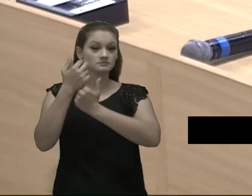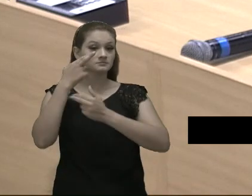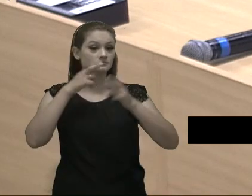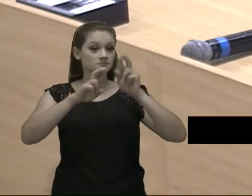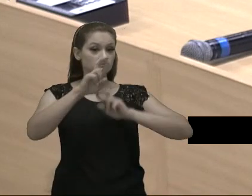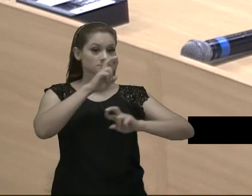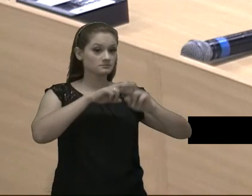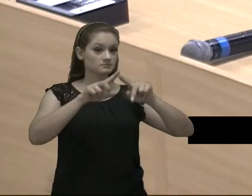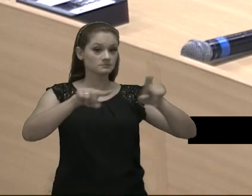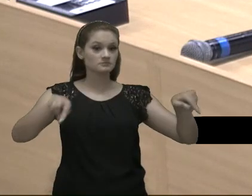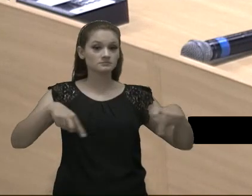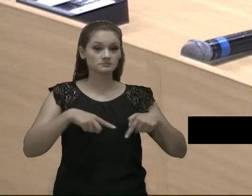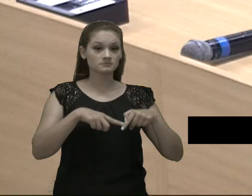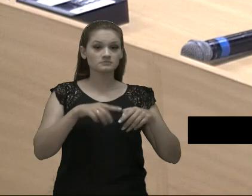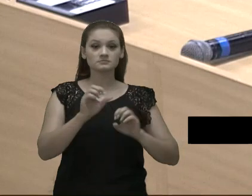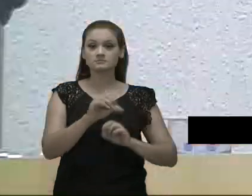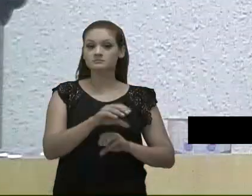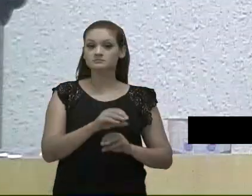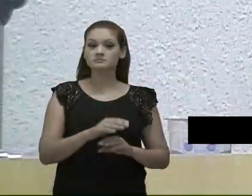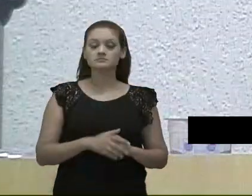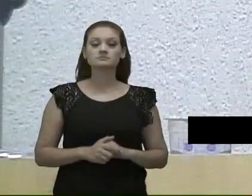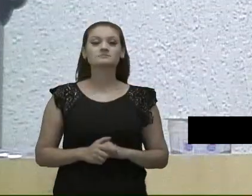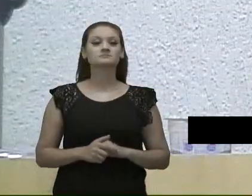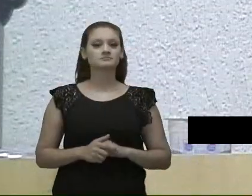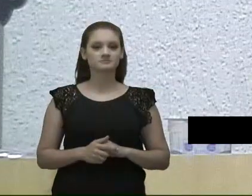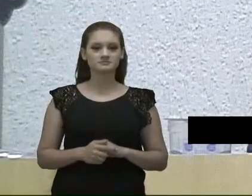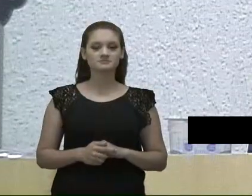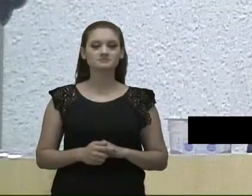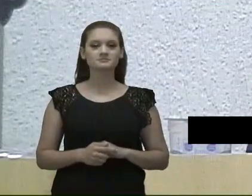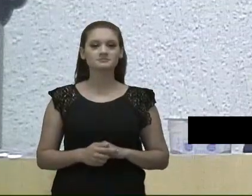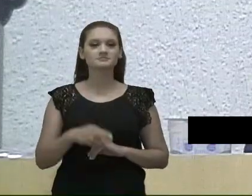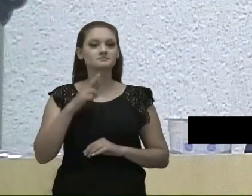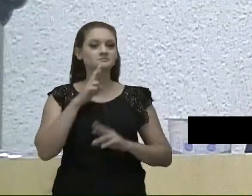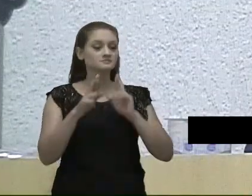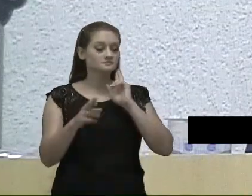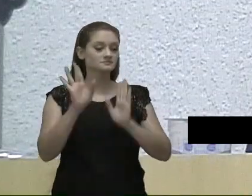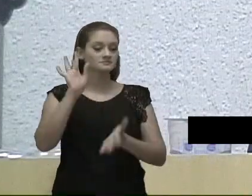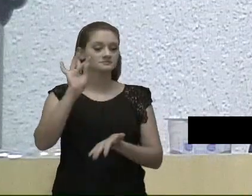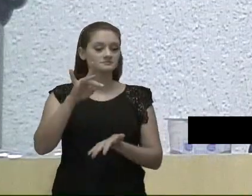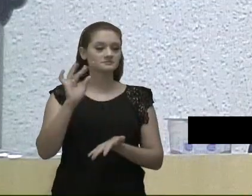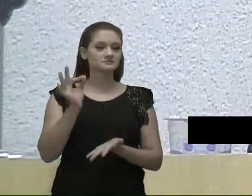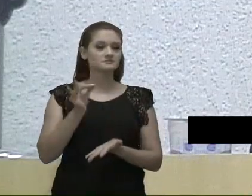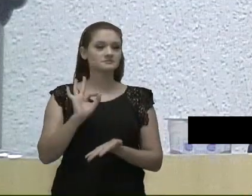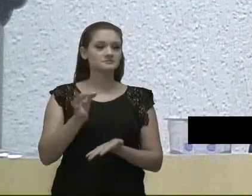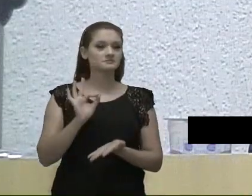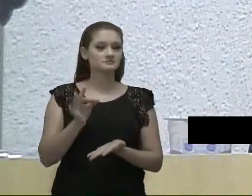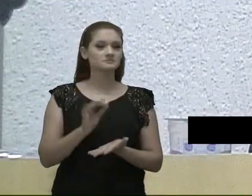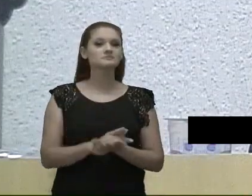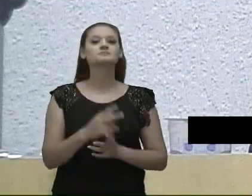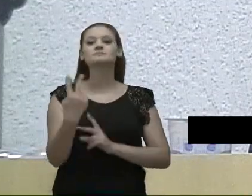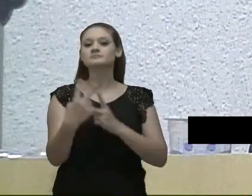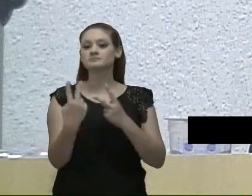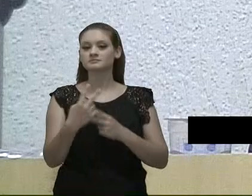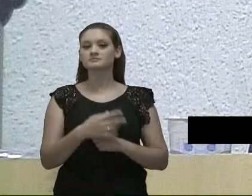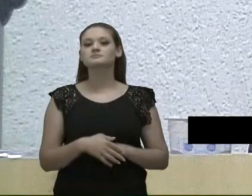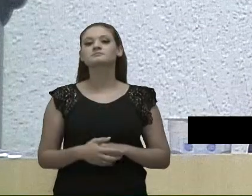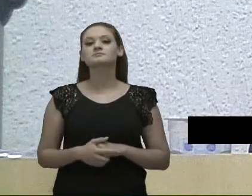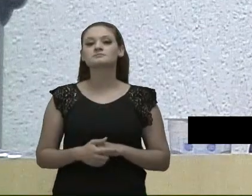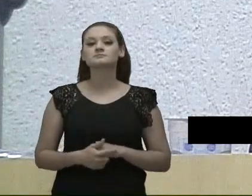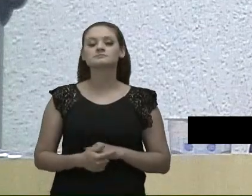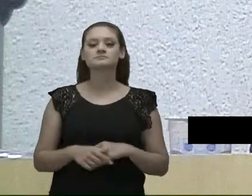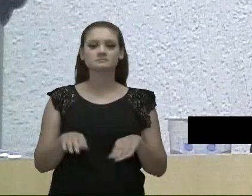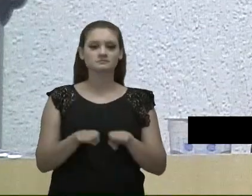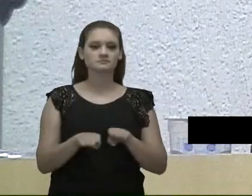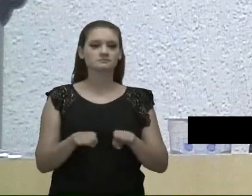né? Aplicando as provas. Entendi. Essa era a resposta, isso mesmo. Fiscal de sala, o senhor participou nos dois processos, né? E também